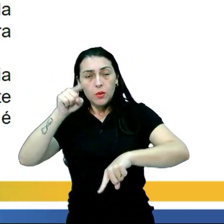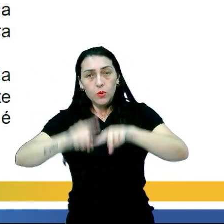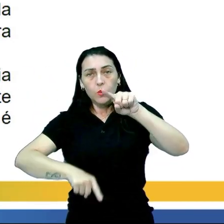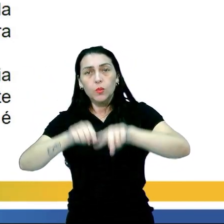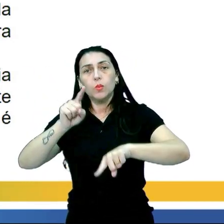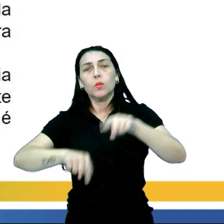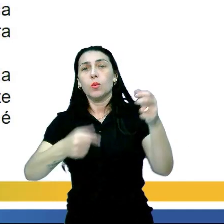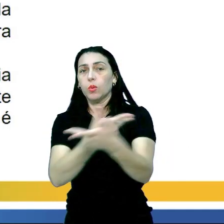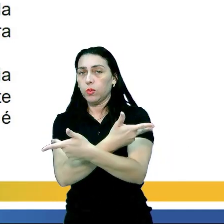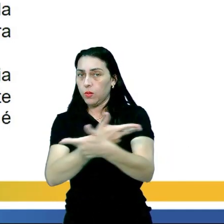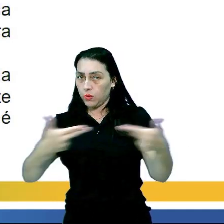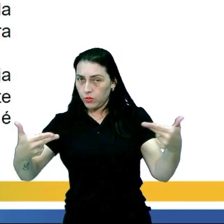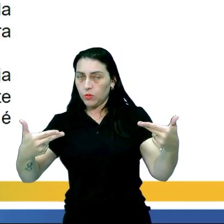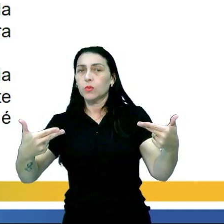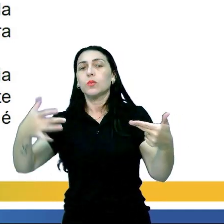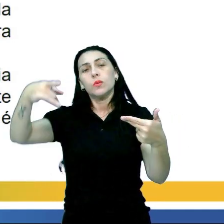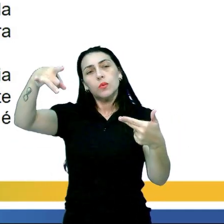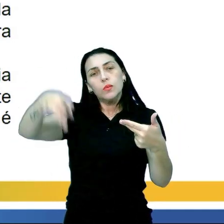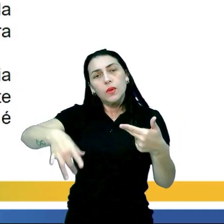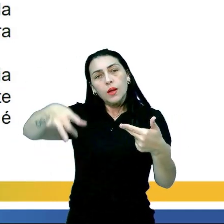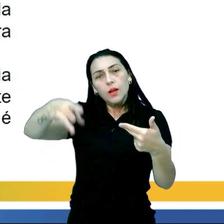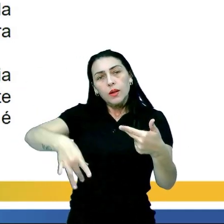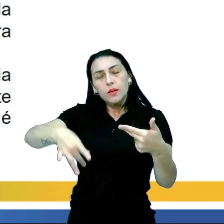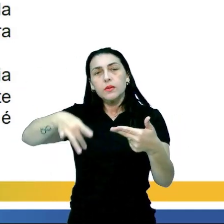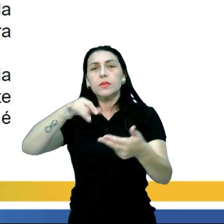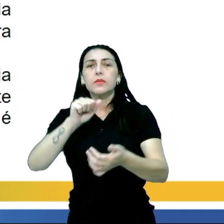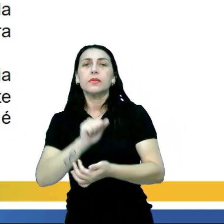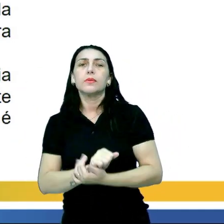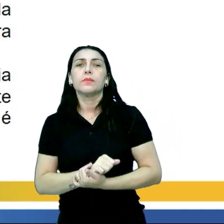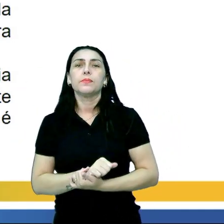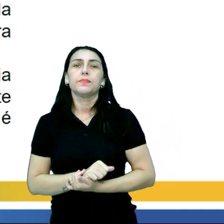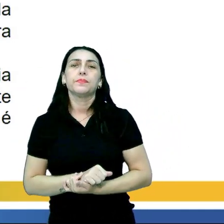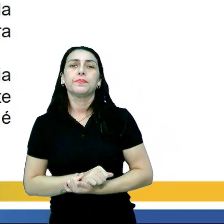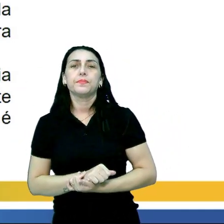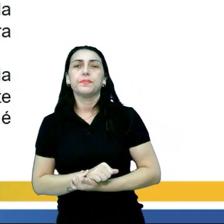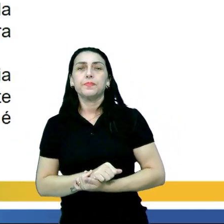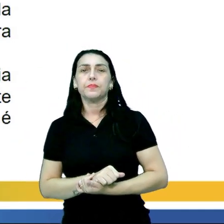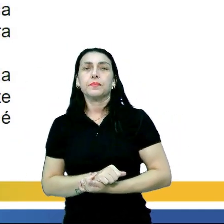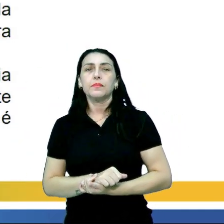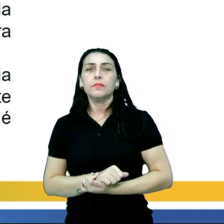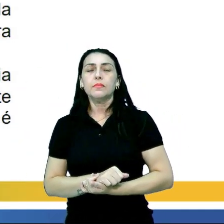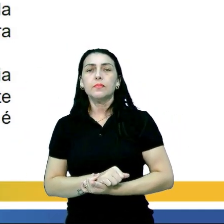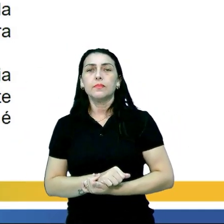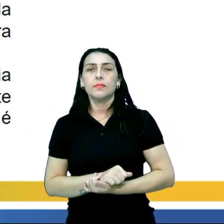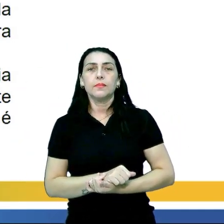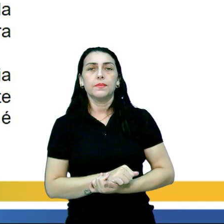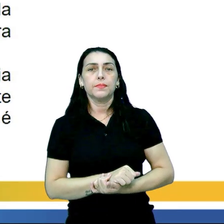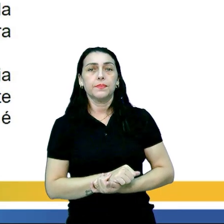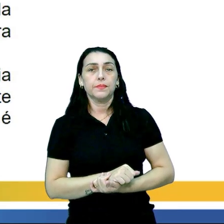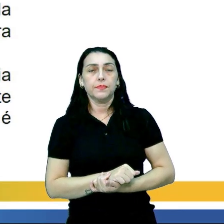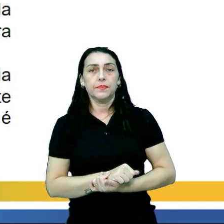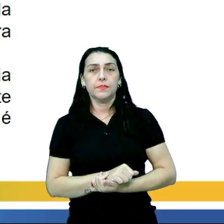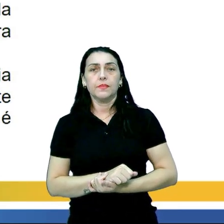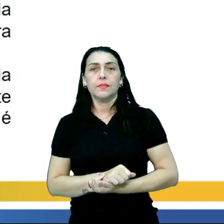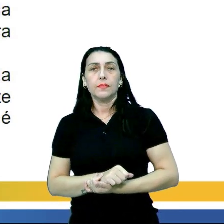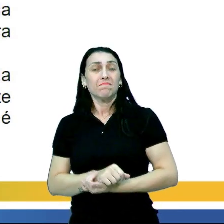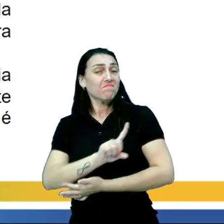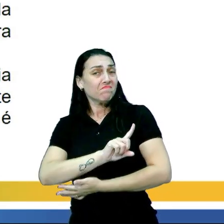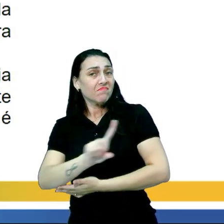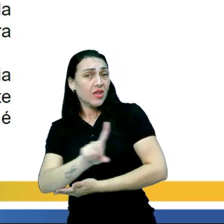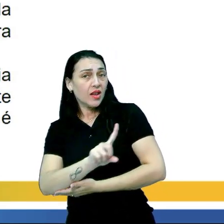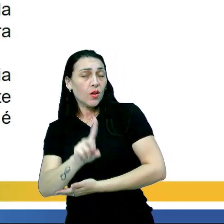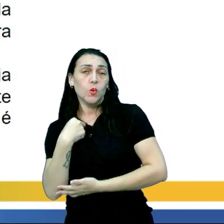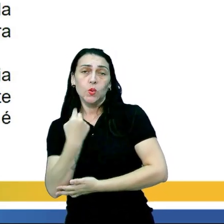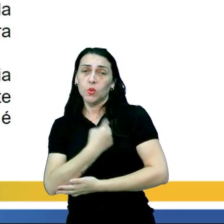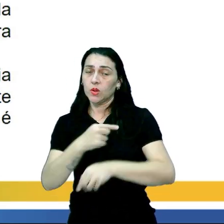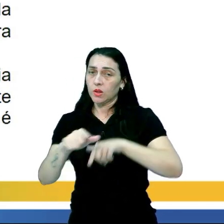na qual o trabalho é trocado pelos produtos dessa última, da natureza. Então, não, a